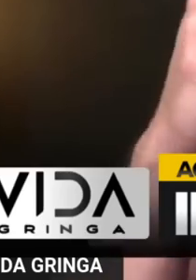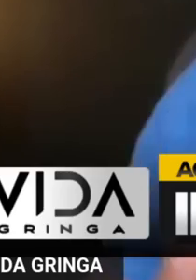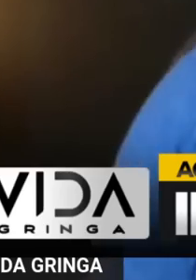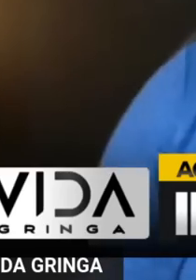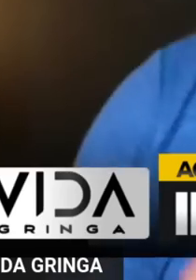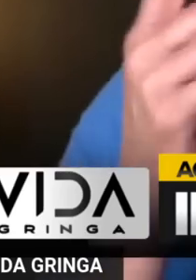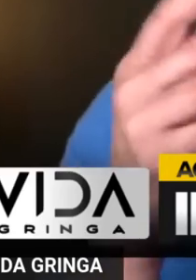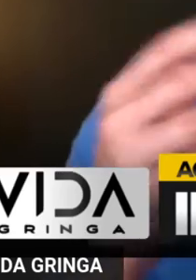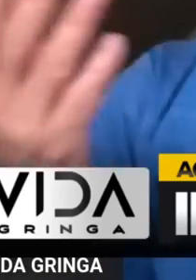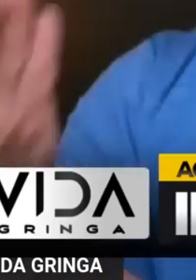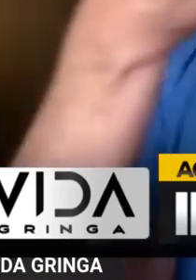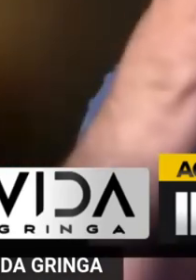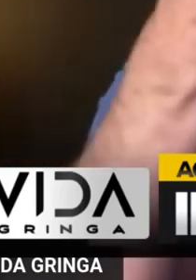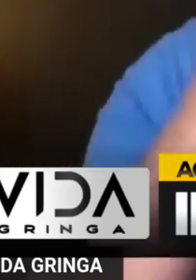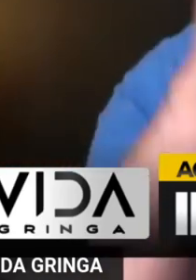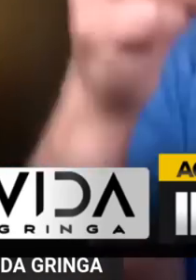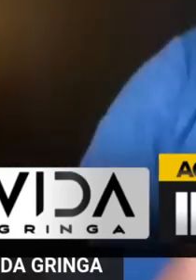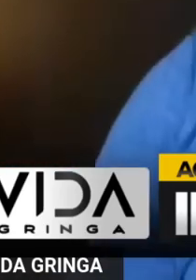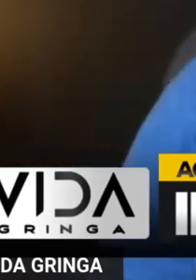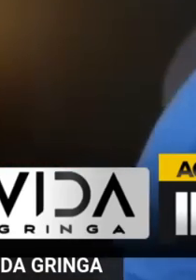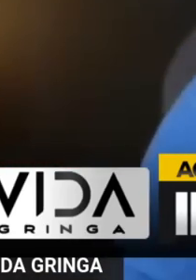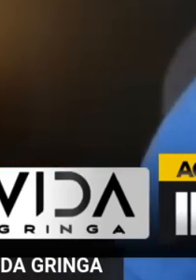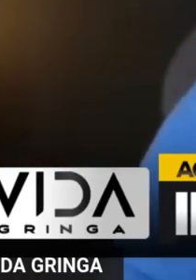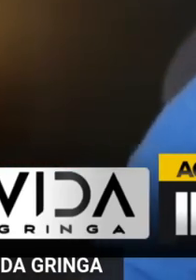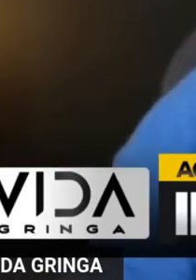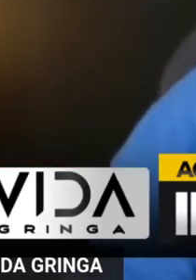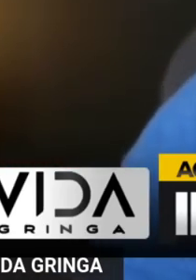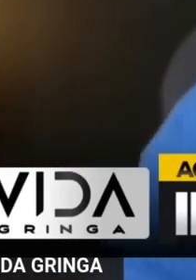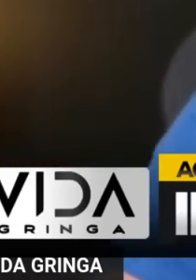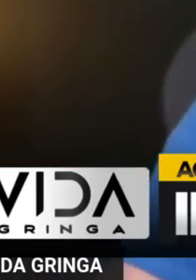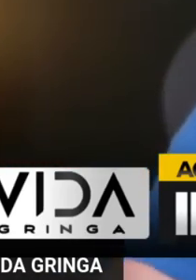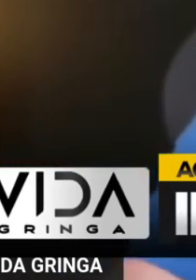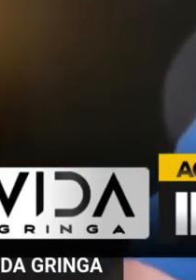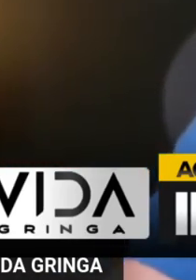também, tá bom? Deus abençoe a todos, vejo vocês na live ou no próximo vídeo. Um abraço!